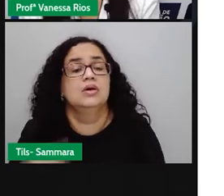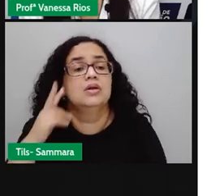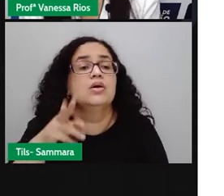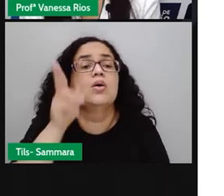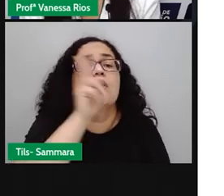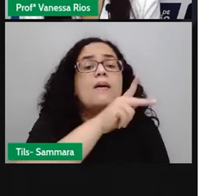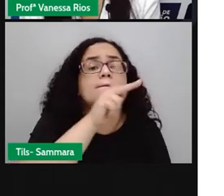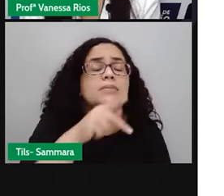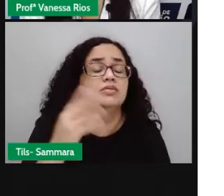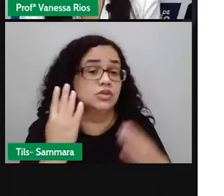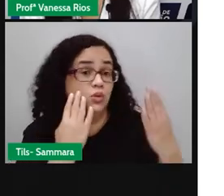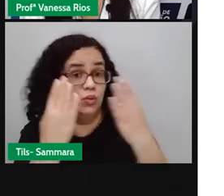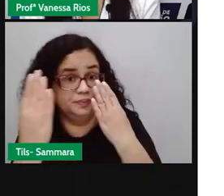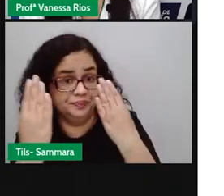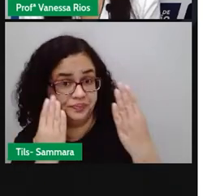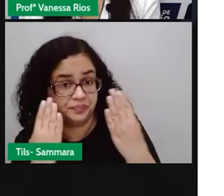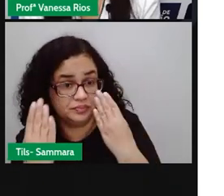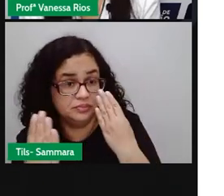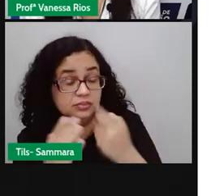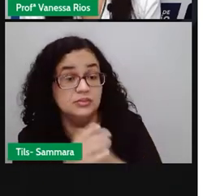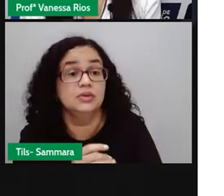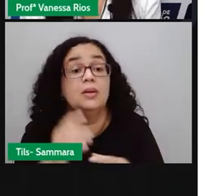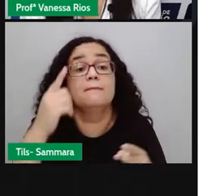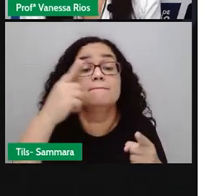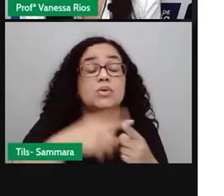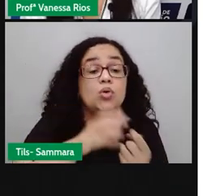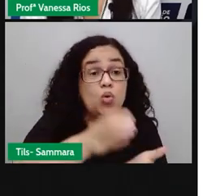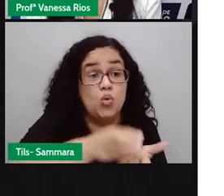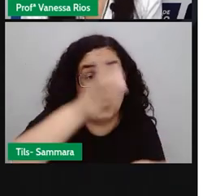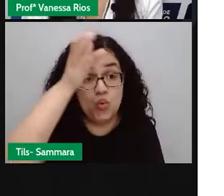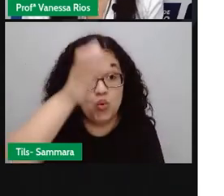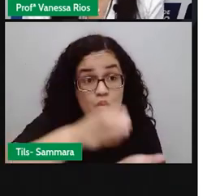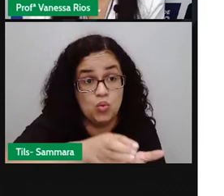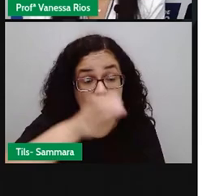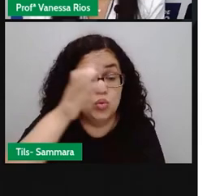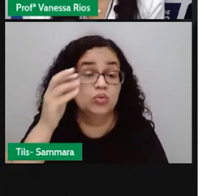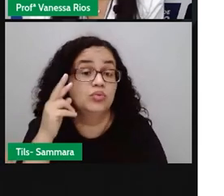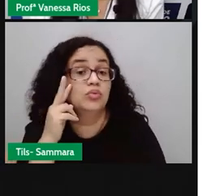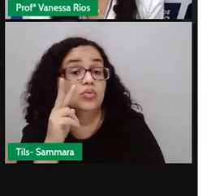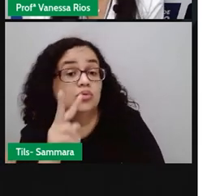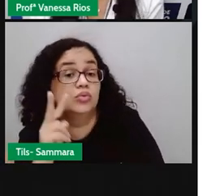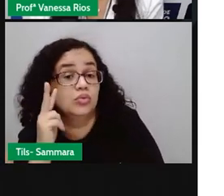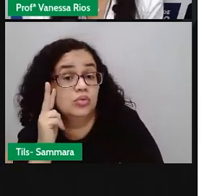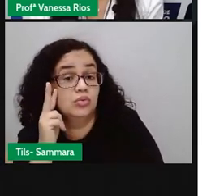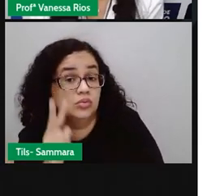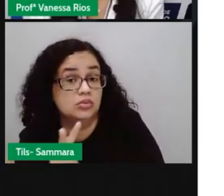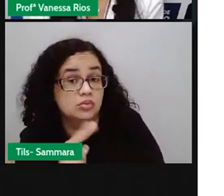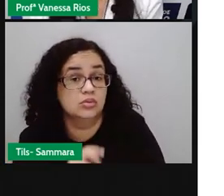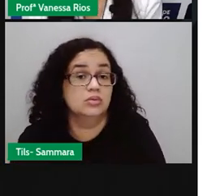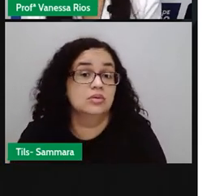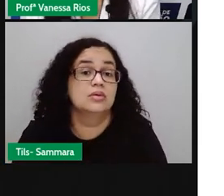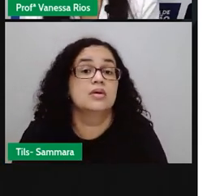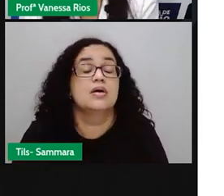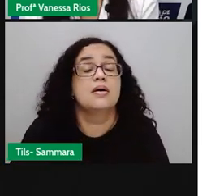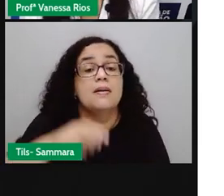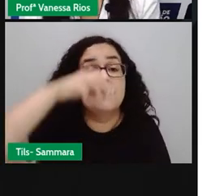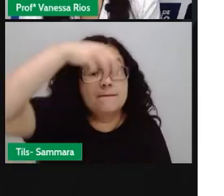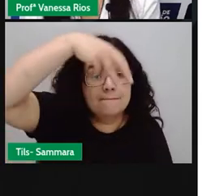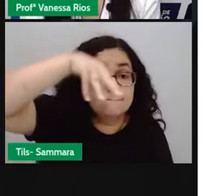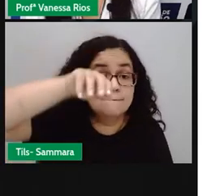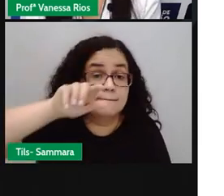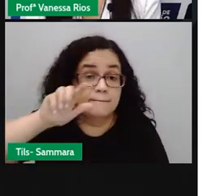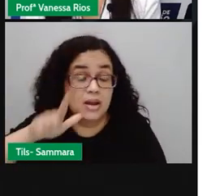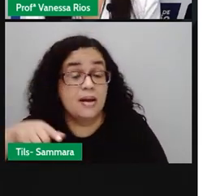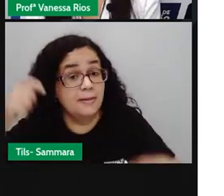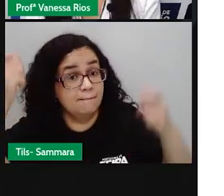Pro está fazendo essa comparação, né? Porque o copo está sendo aí identificado em sua capacidade por mililitro.